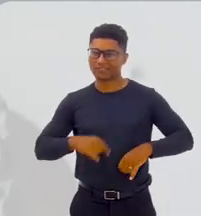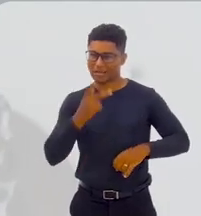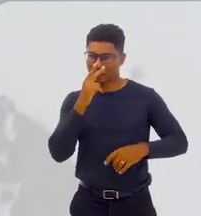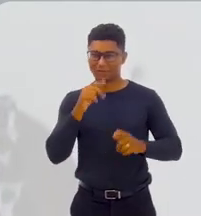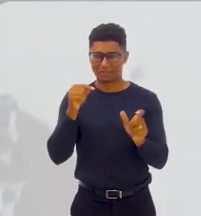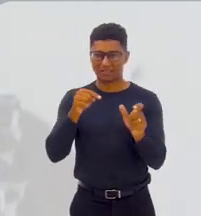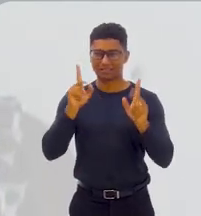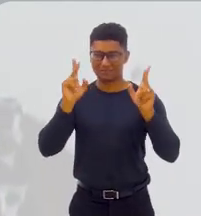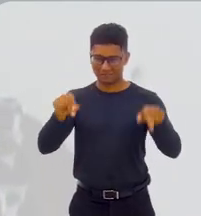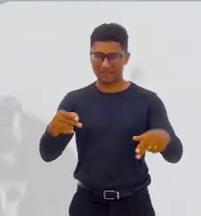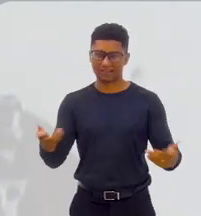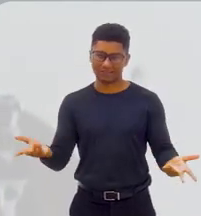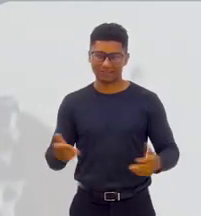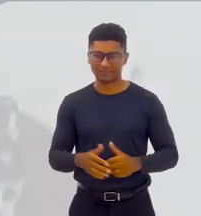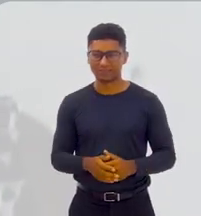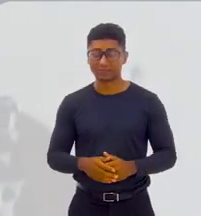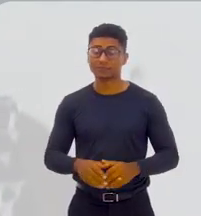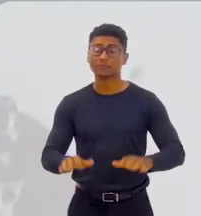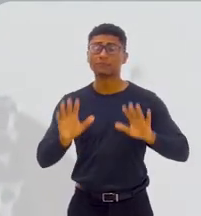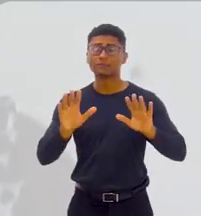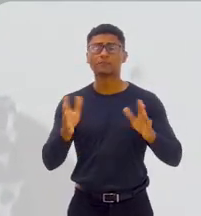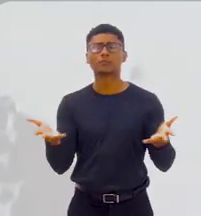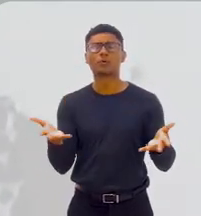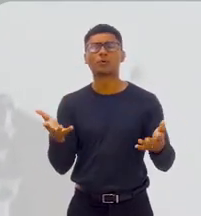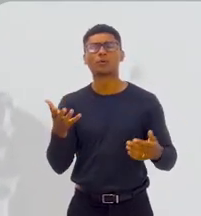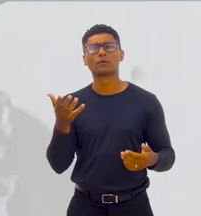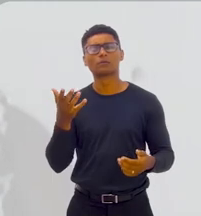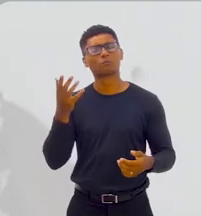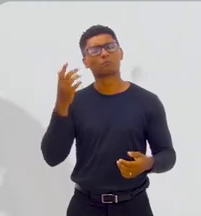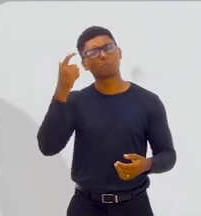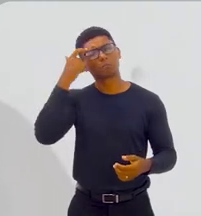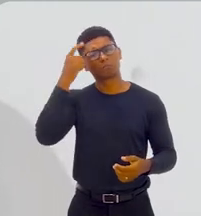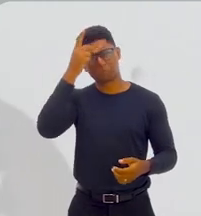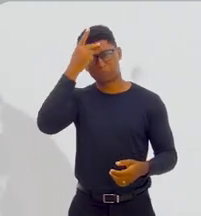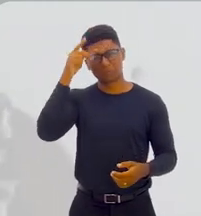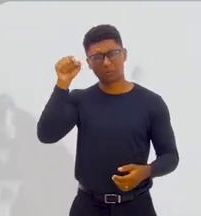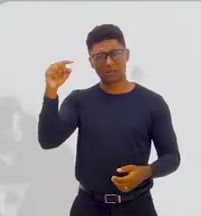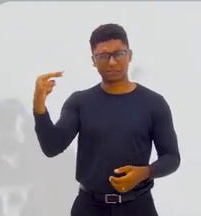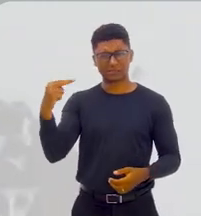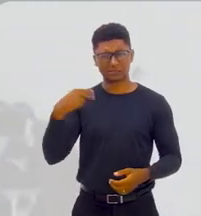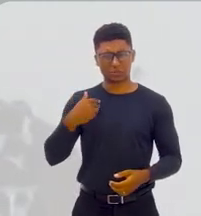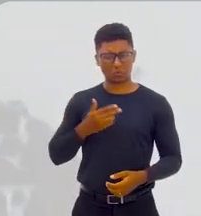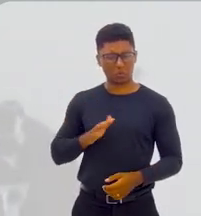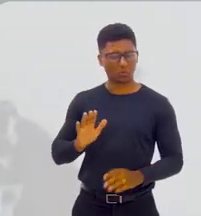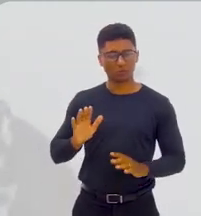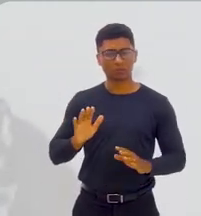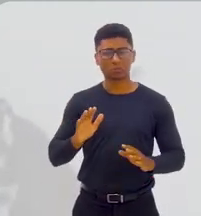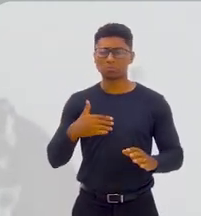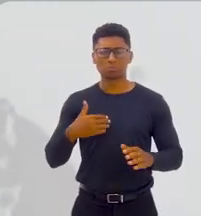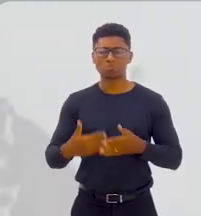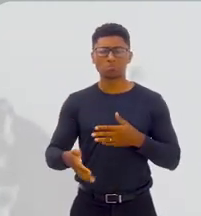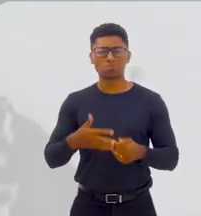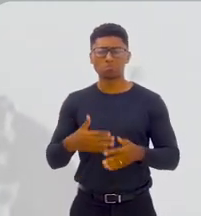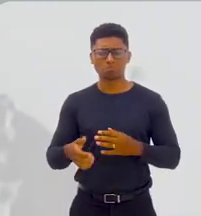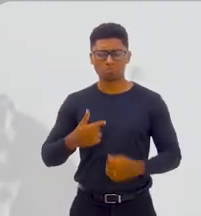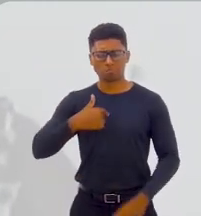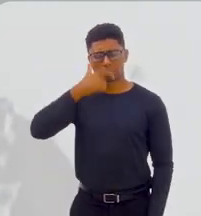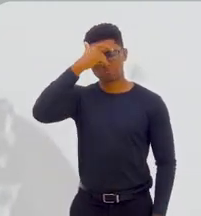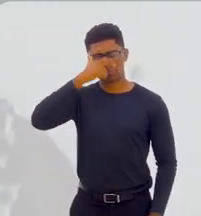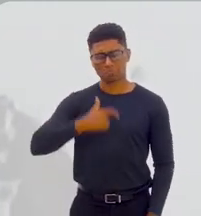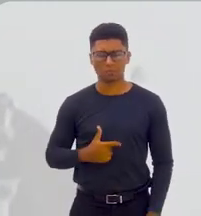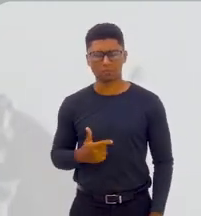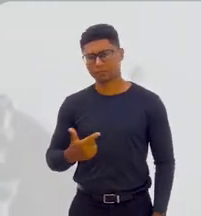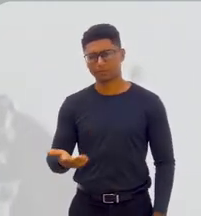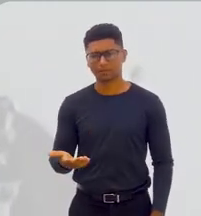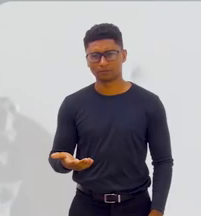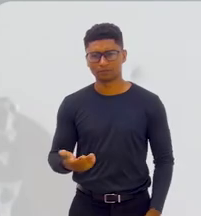por exemplo, eu não tenho essa questão, por exemplo, ah, os outros não vai gostar de mim, os outros não vai. Eu não me importo com isso. Eu sou o que